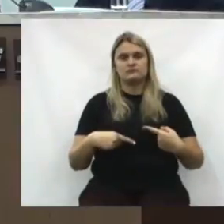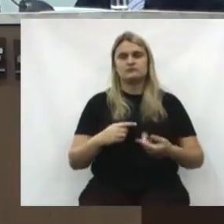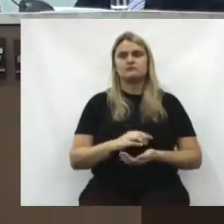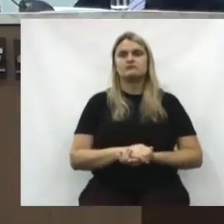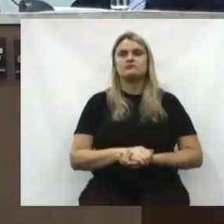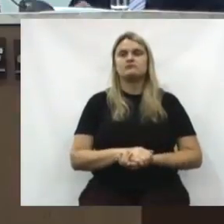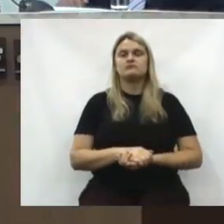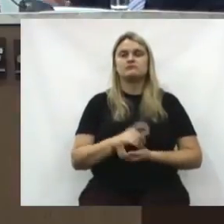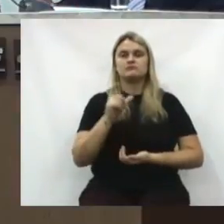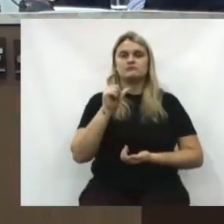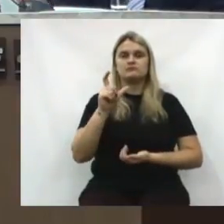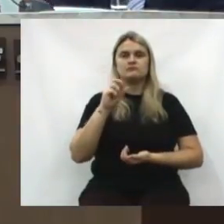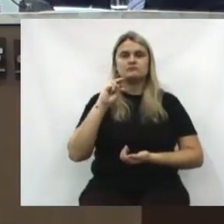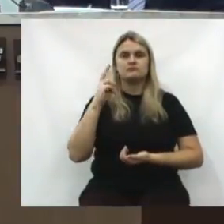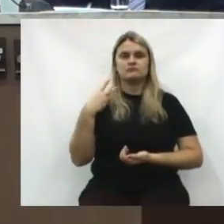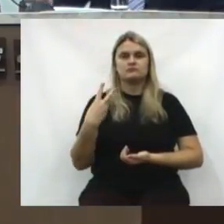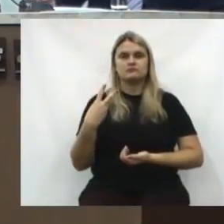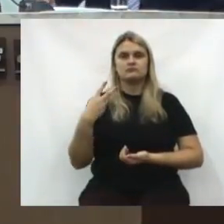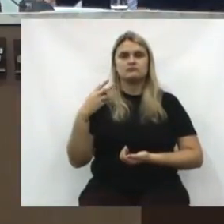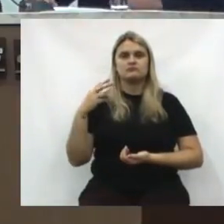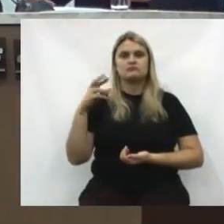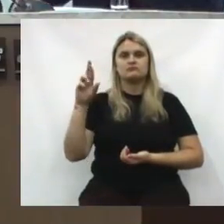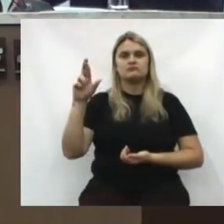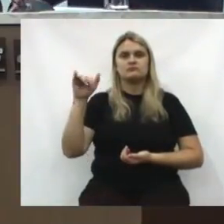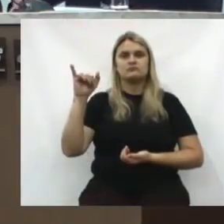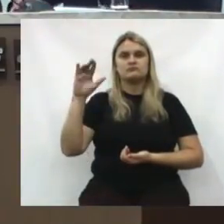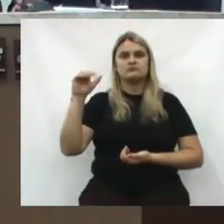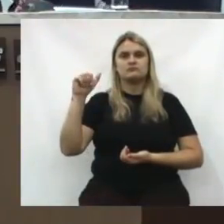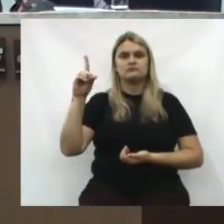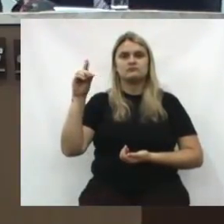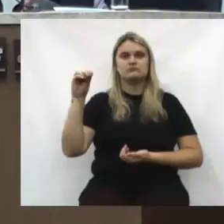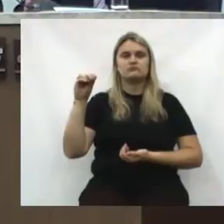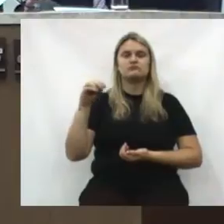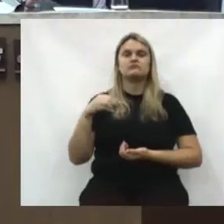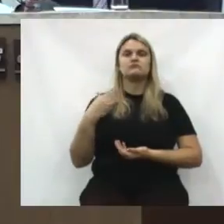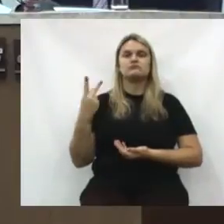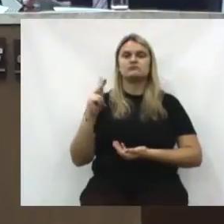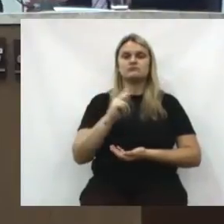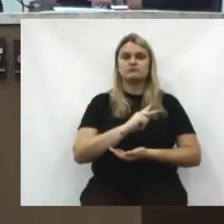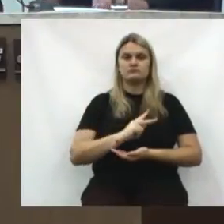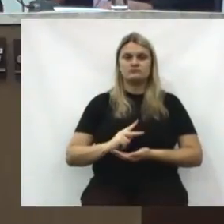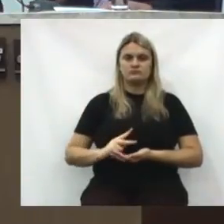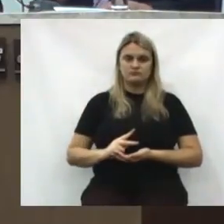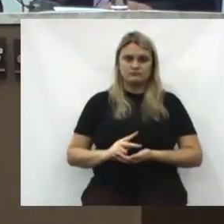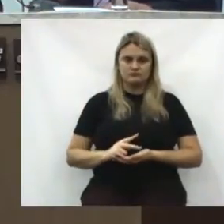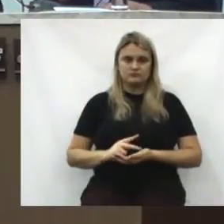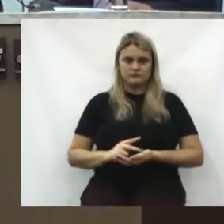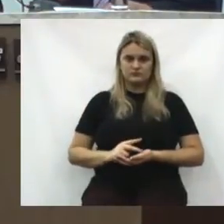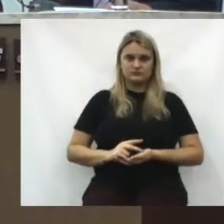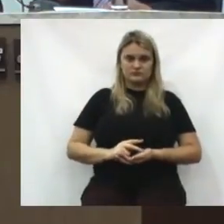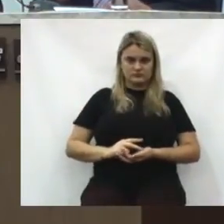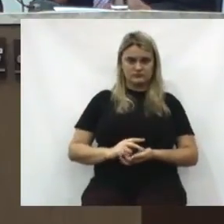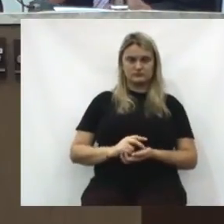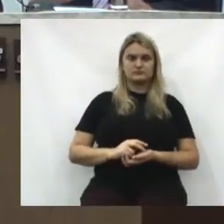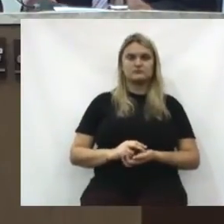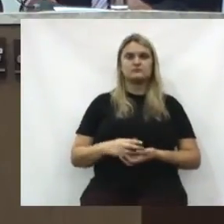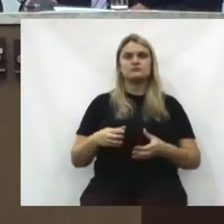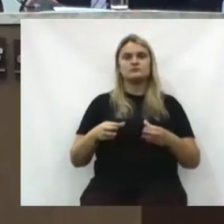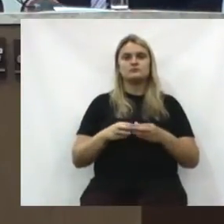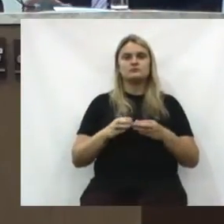Em discussão. Com a palavra, o vereador Sass. Senhor presidente,